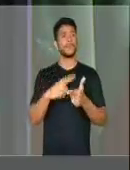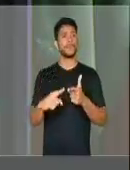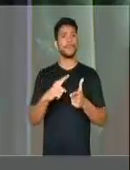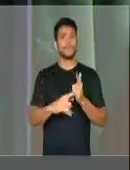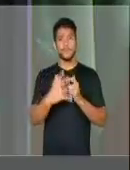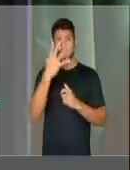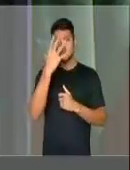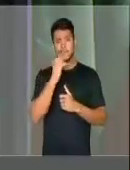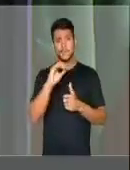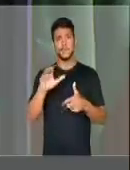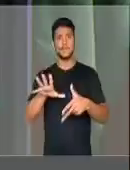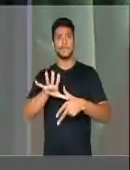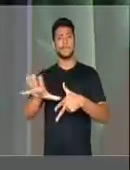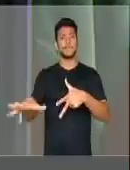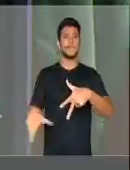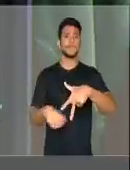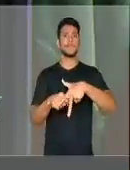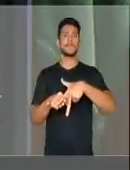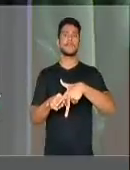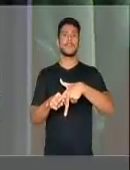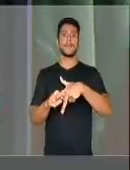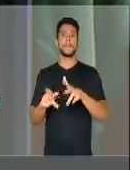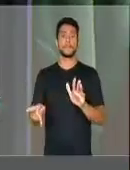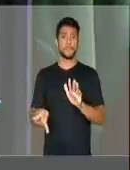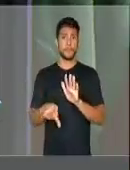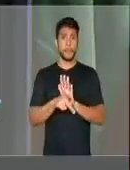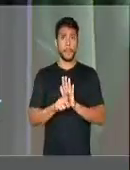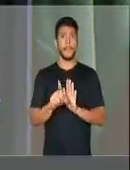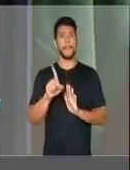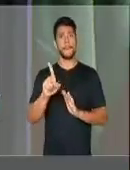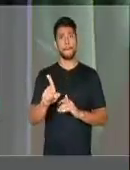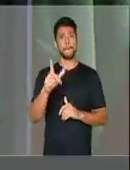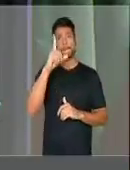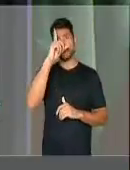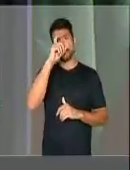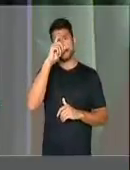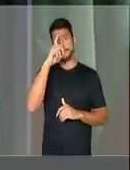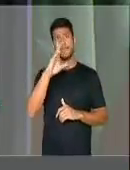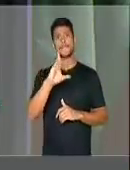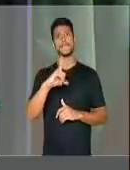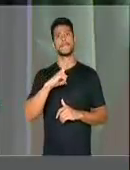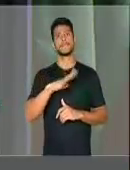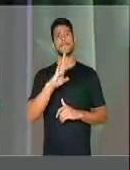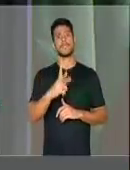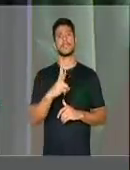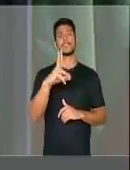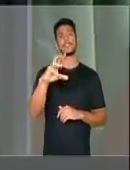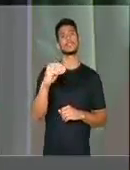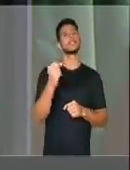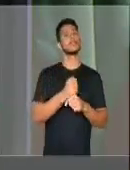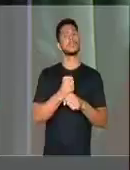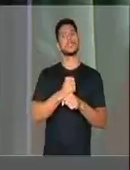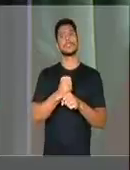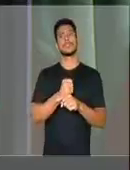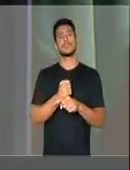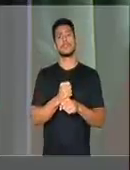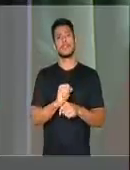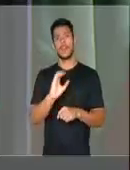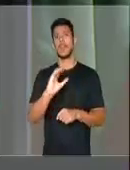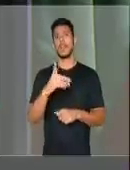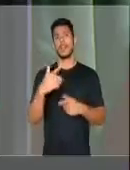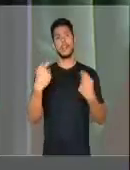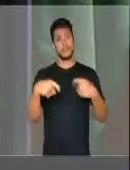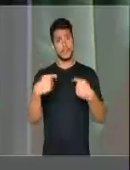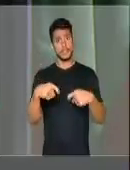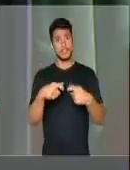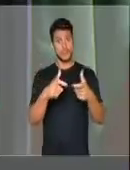maracutaia tentando envolver um hospital que já tem mais de 50 anos de vida e que precisa realmente de um hospital novo.